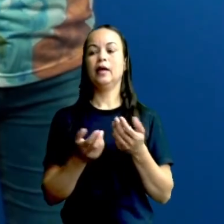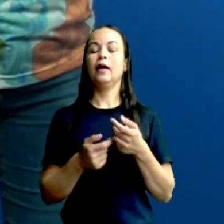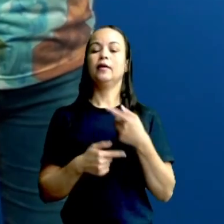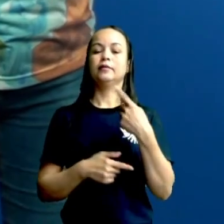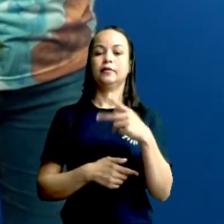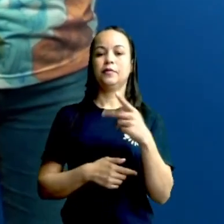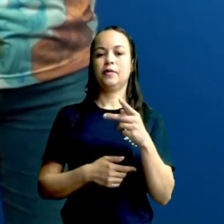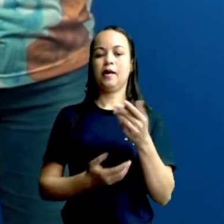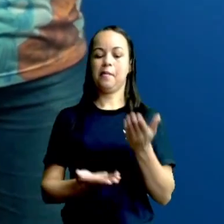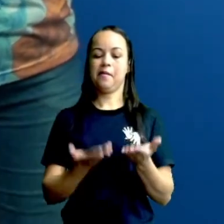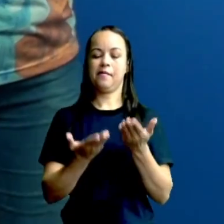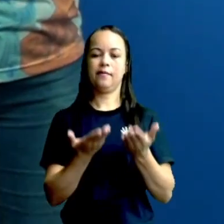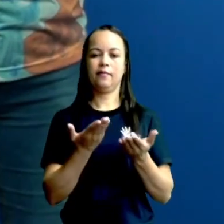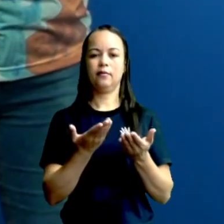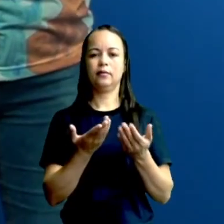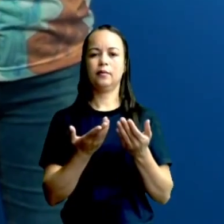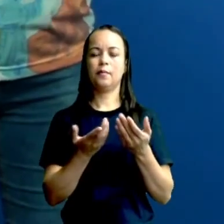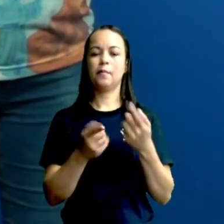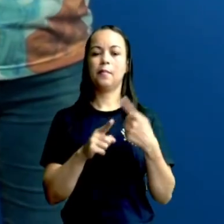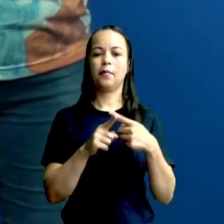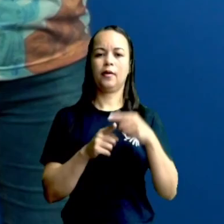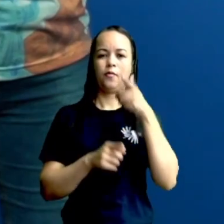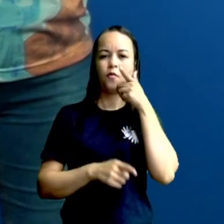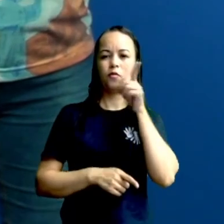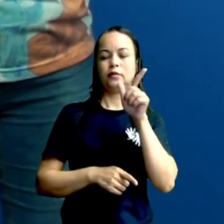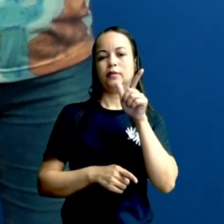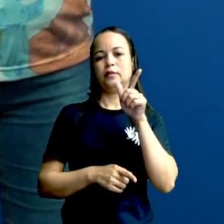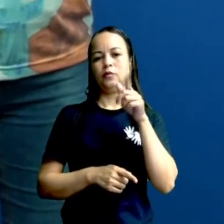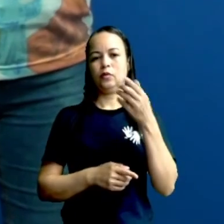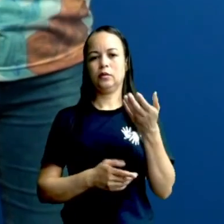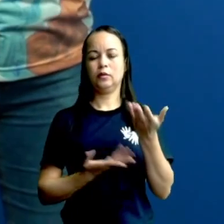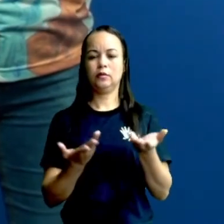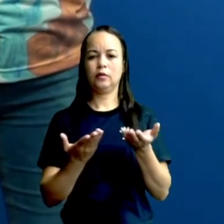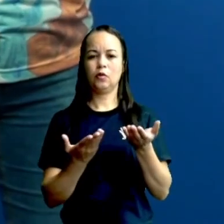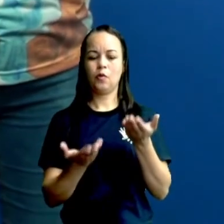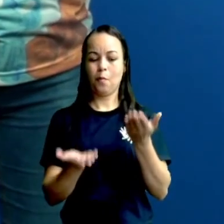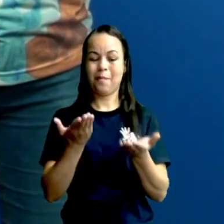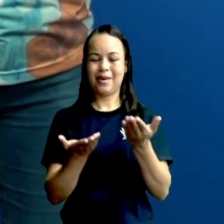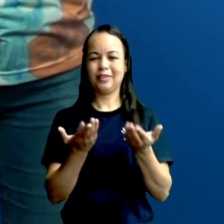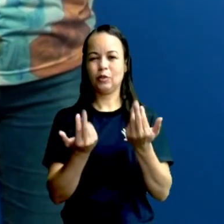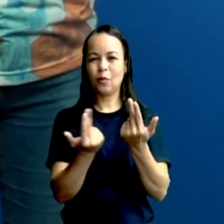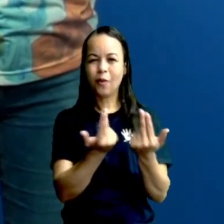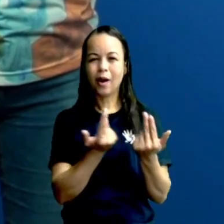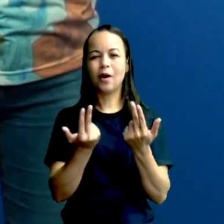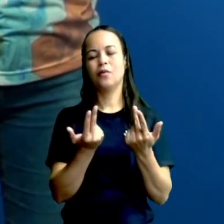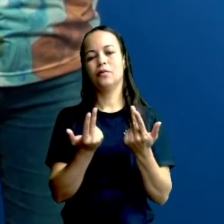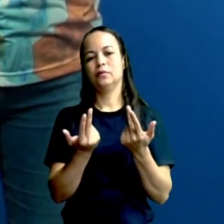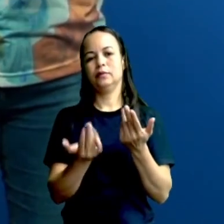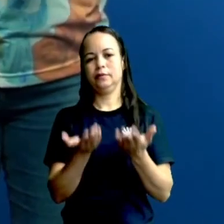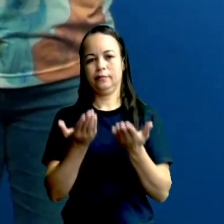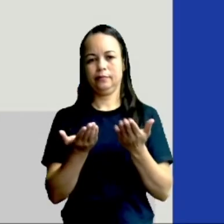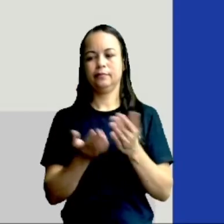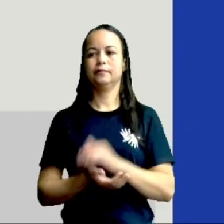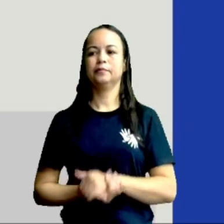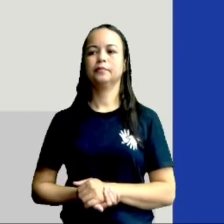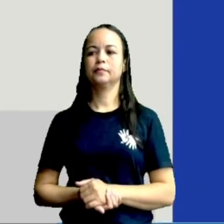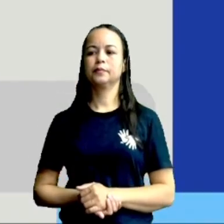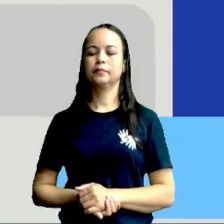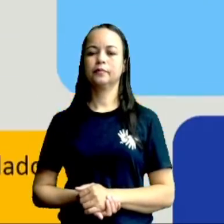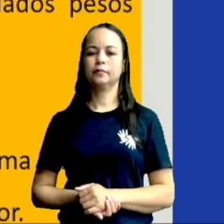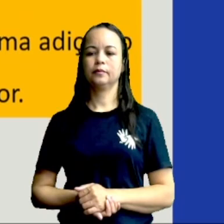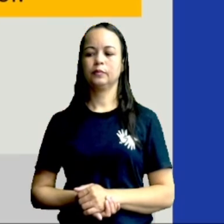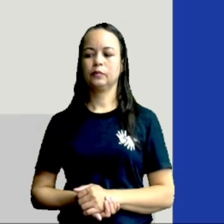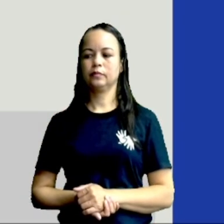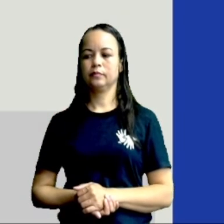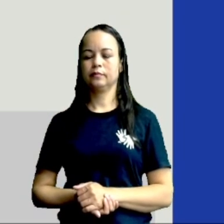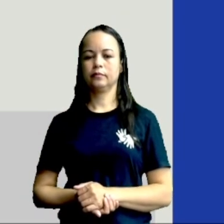ela vai manter o equilíbrio, porque eu consigo, se ela está equilibrada e eu boto o mesmo peso, ela vai manter esse equilíbrio, ok?